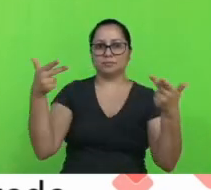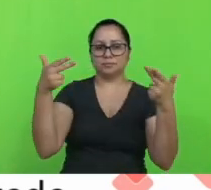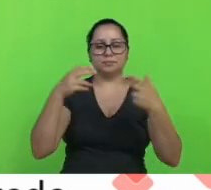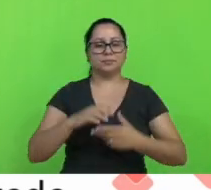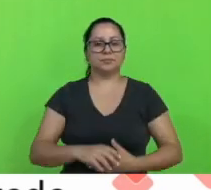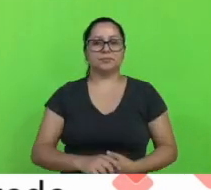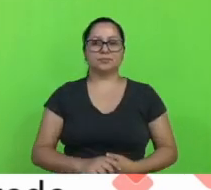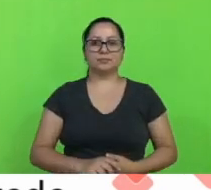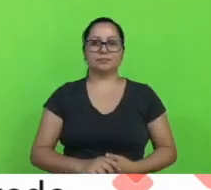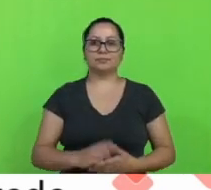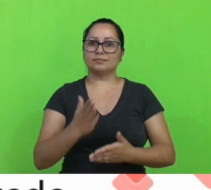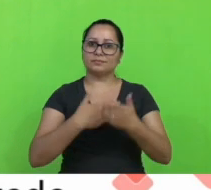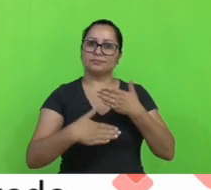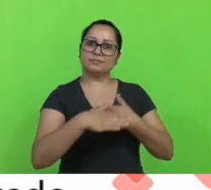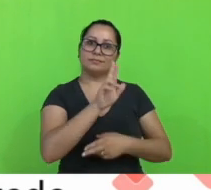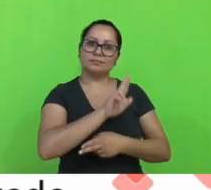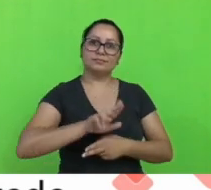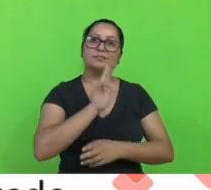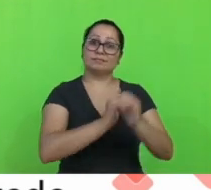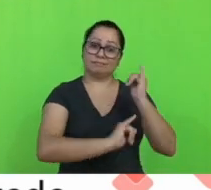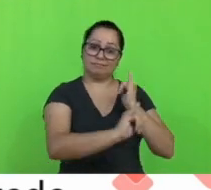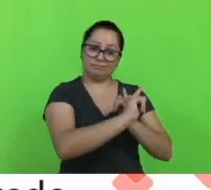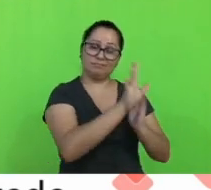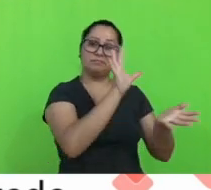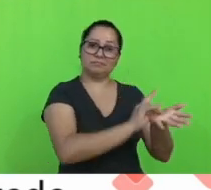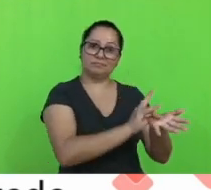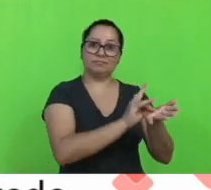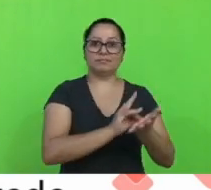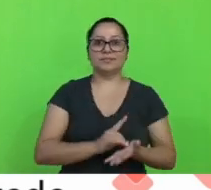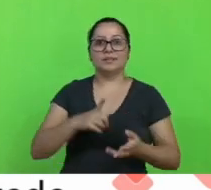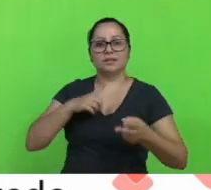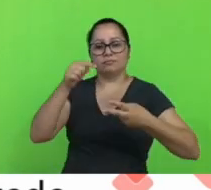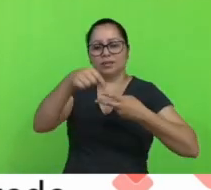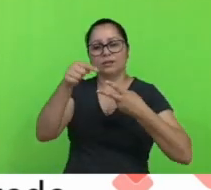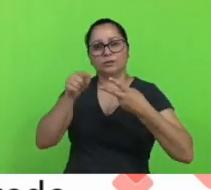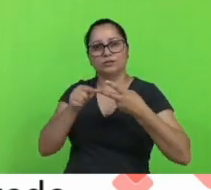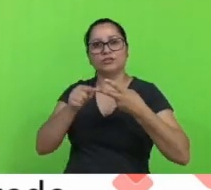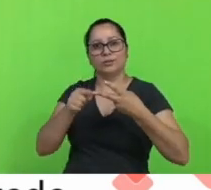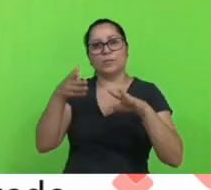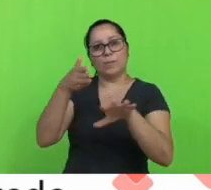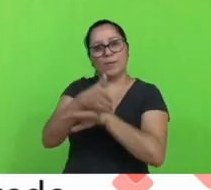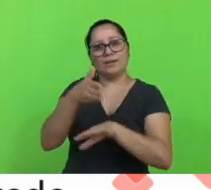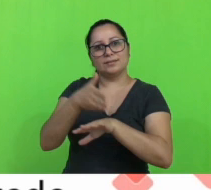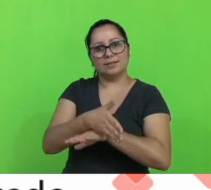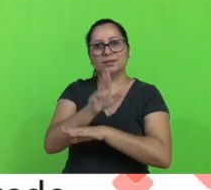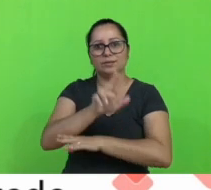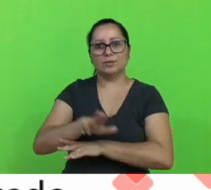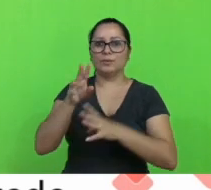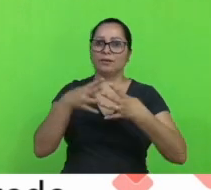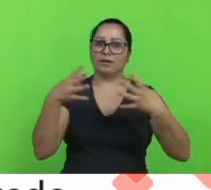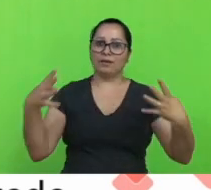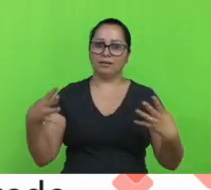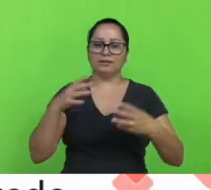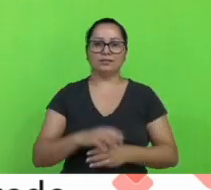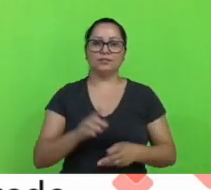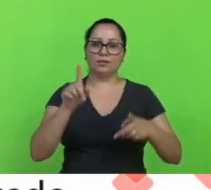coisas, elas todas utilizam então a internet. Então, nós temos dois tipos de acesso quando utilizamos redes.